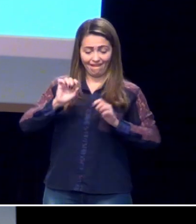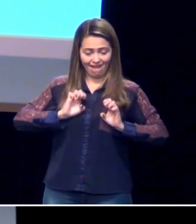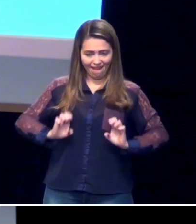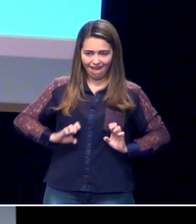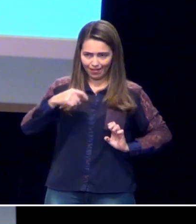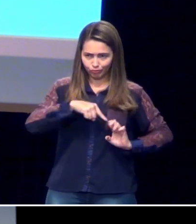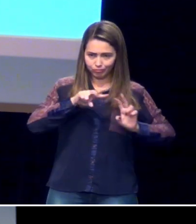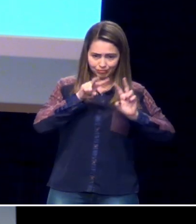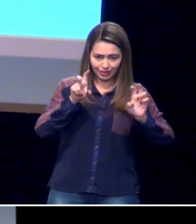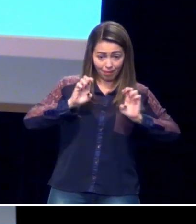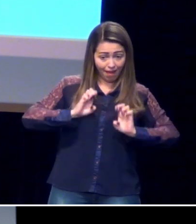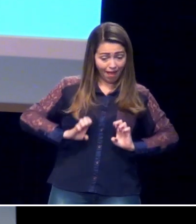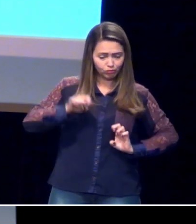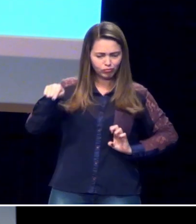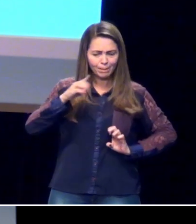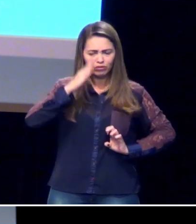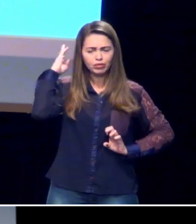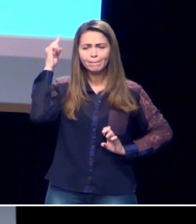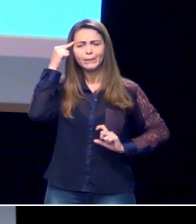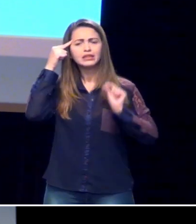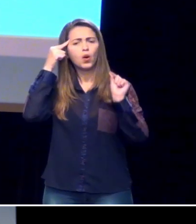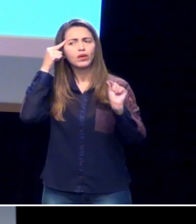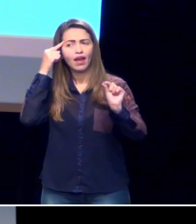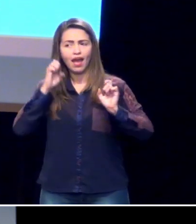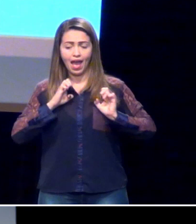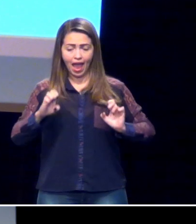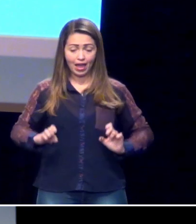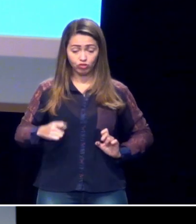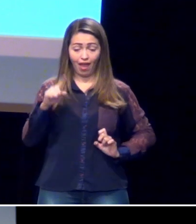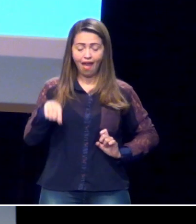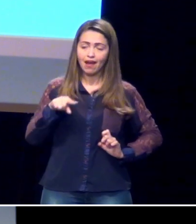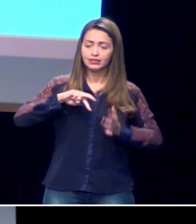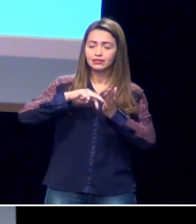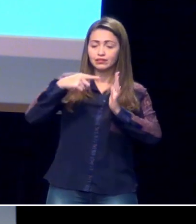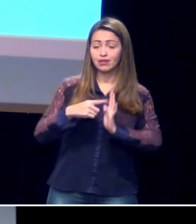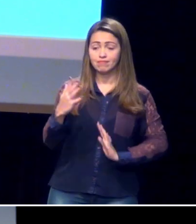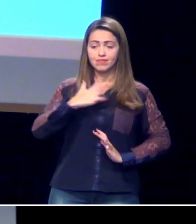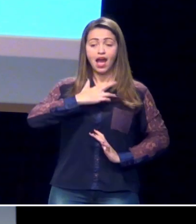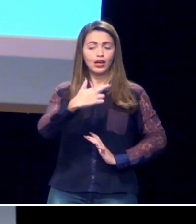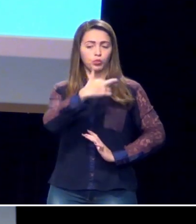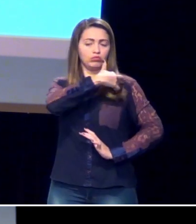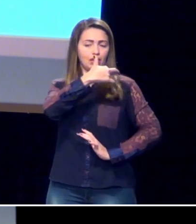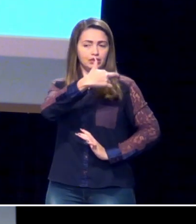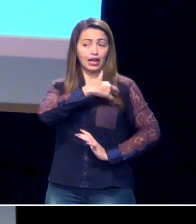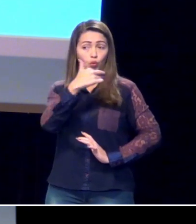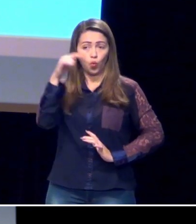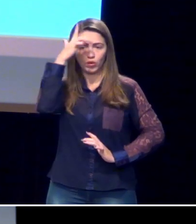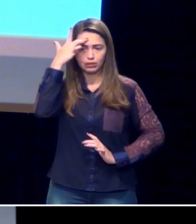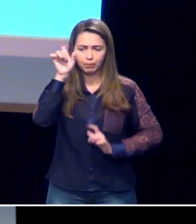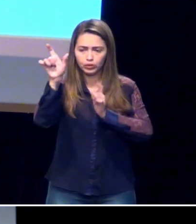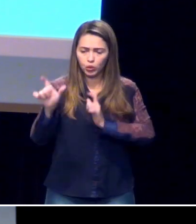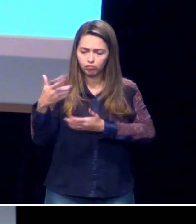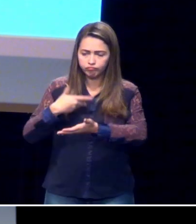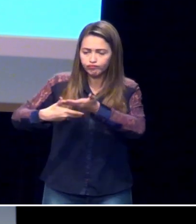ética, ética que para ele nada mais é do que a minha responsabilidade com o outro e pelo